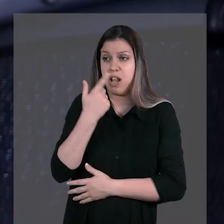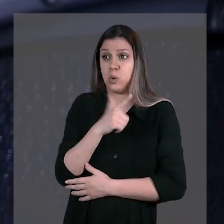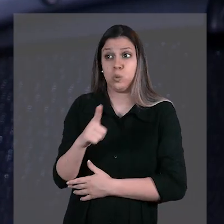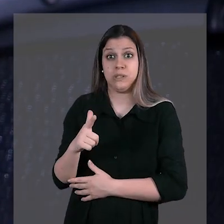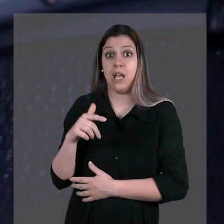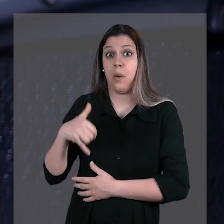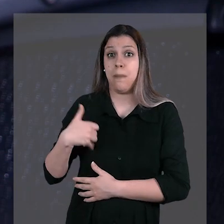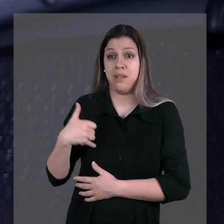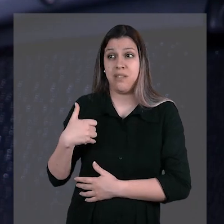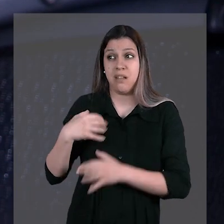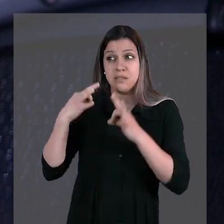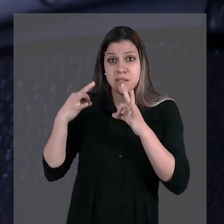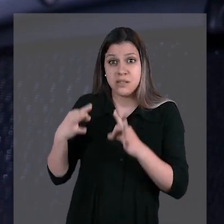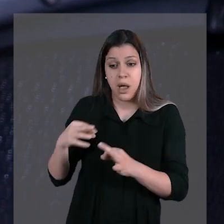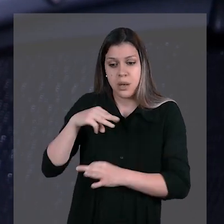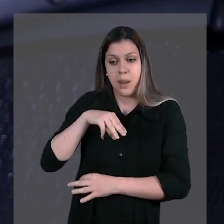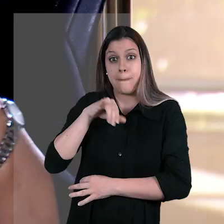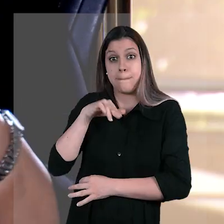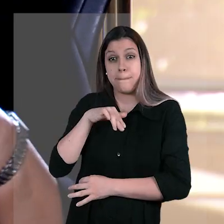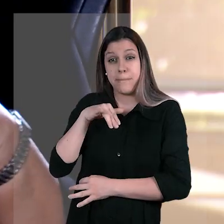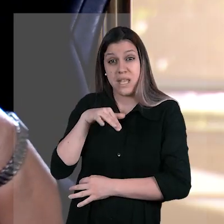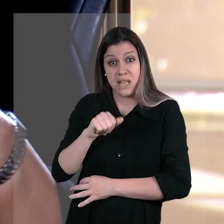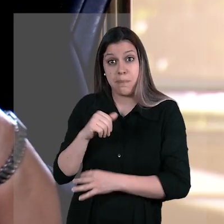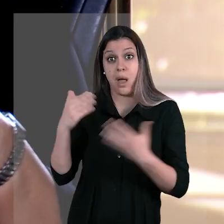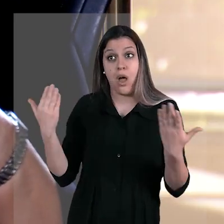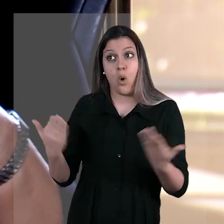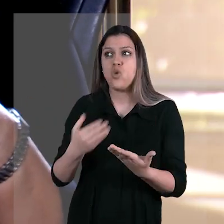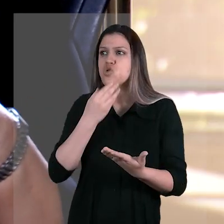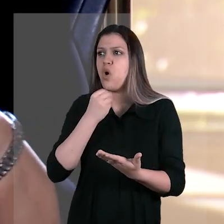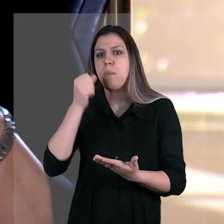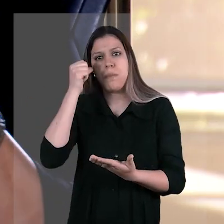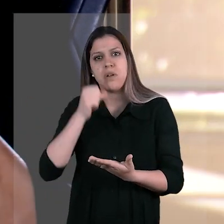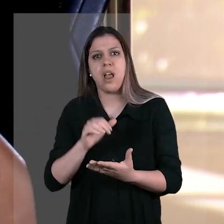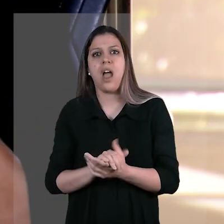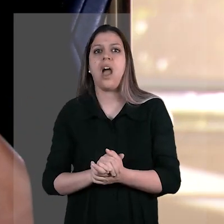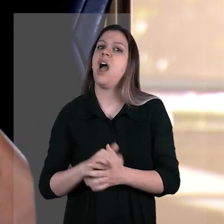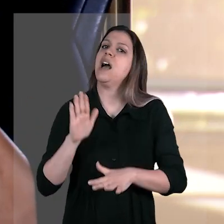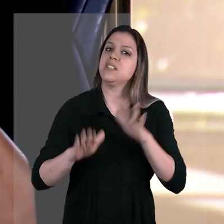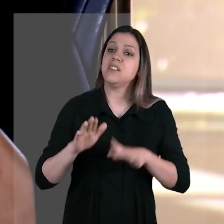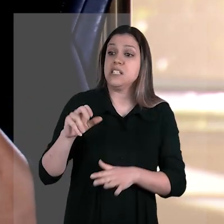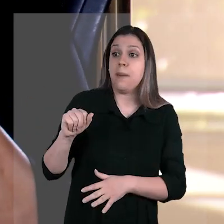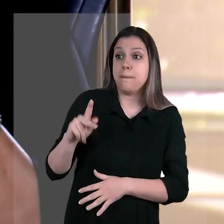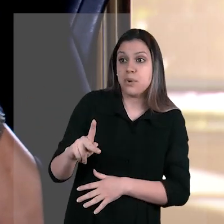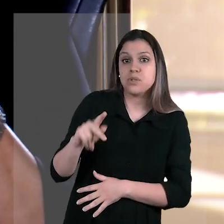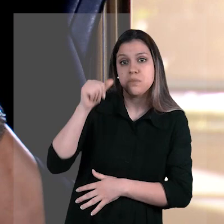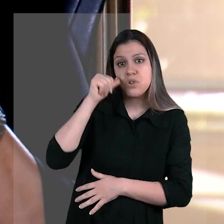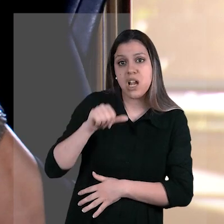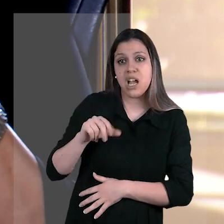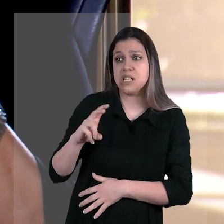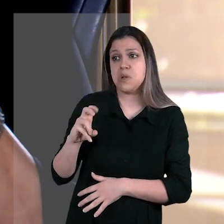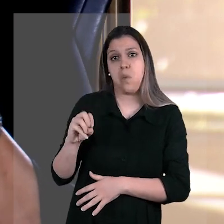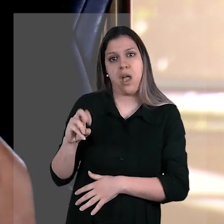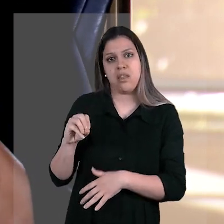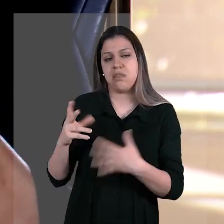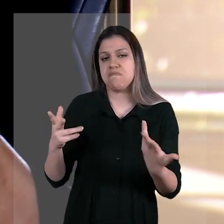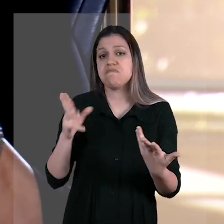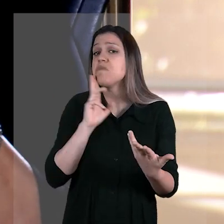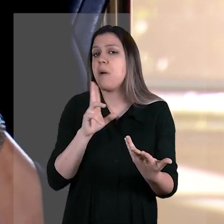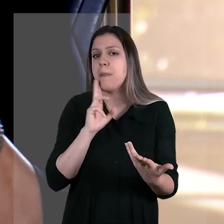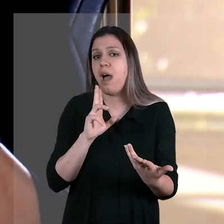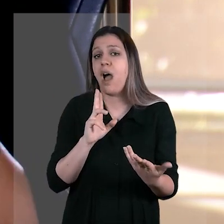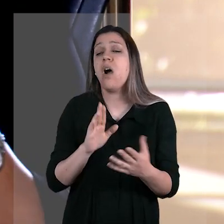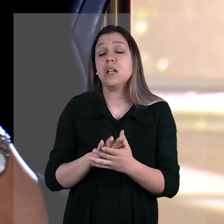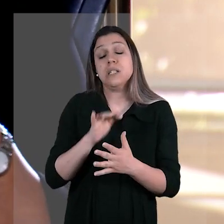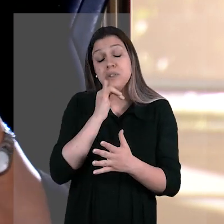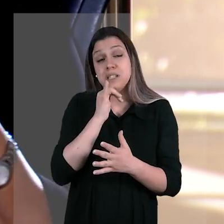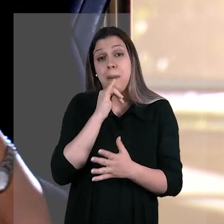mínima ainda para hoje, tanto para homem como para mulher, e nós aposentamos uma lá de 50? Tá? Normal. Então,